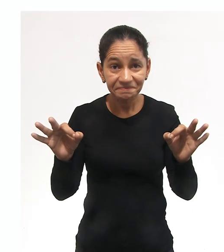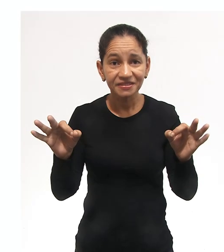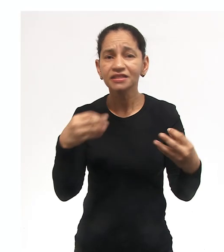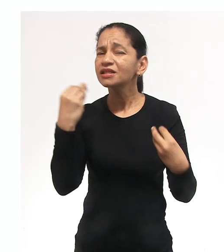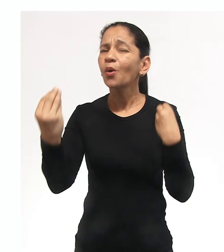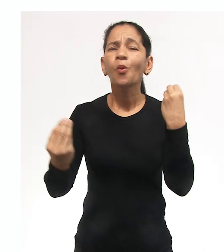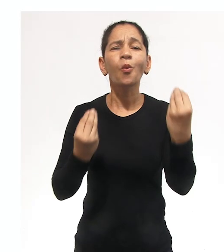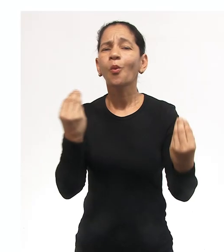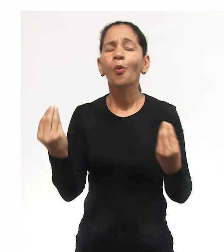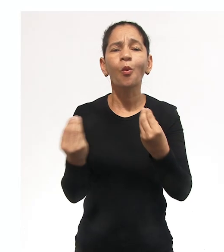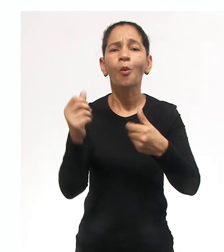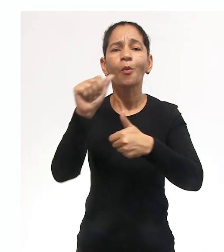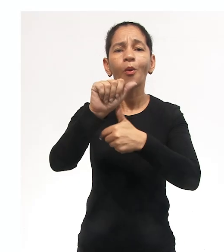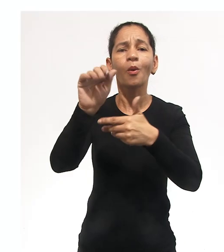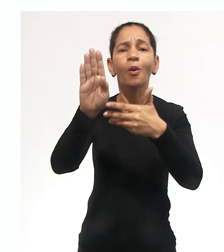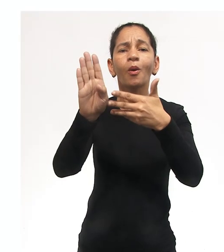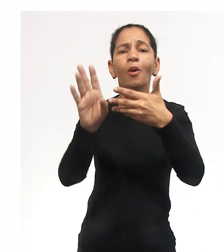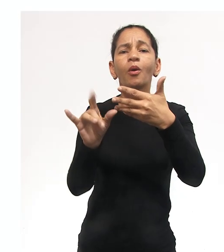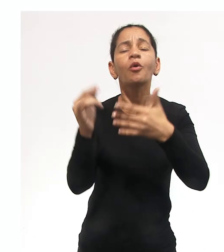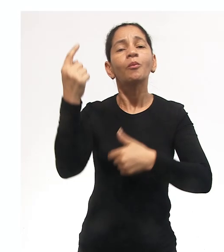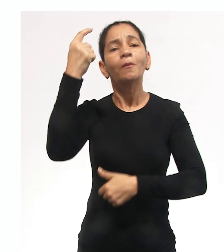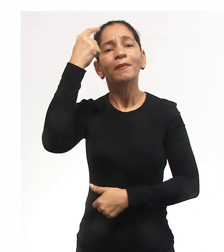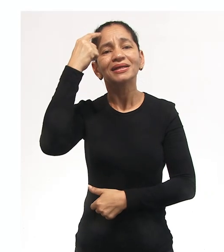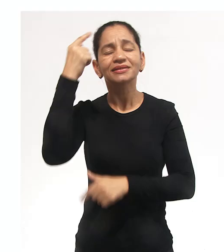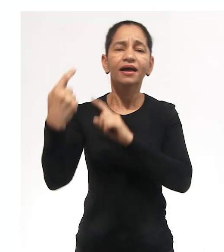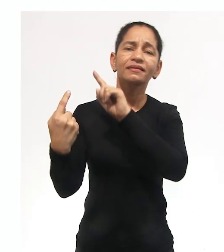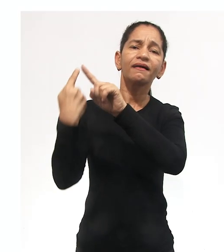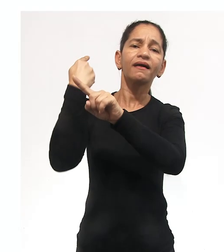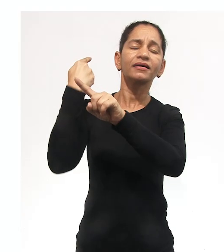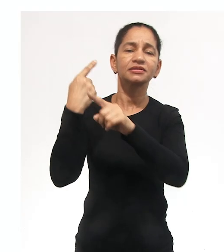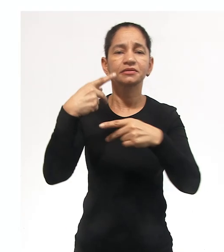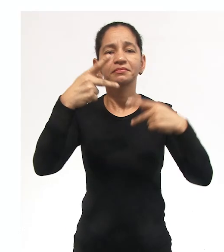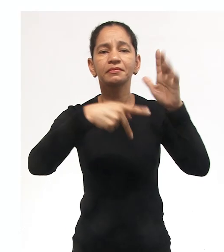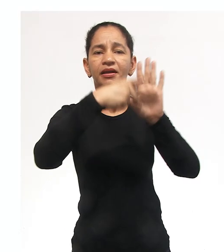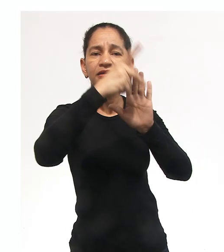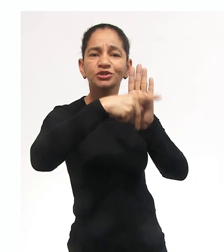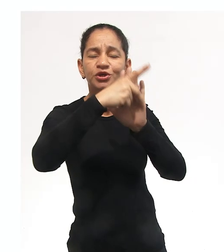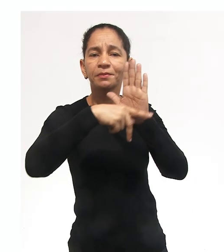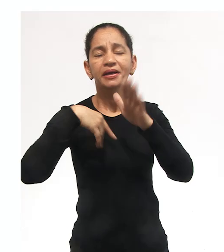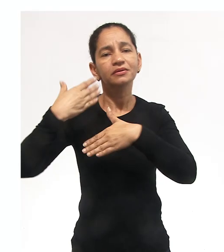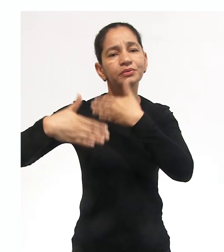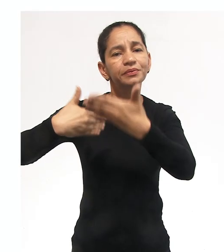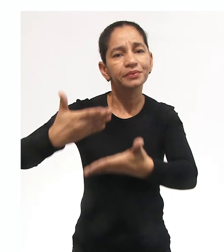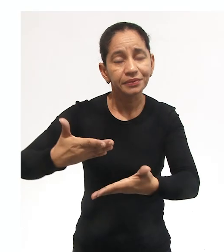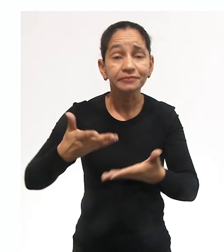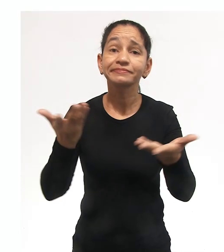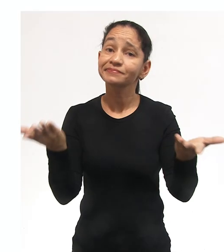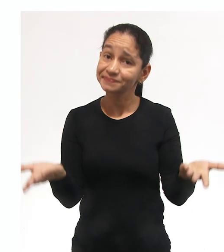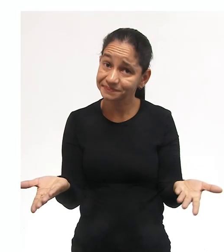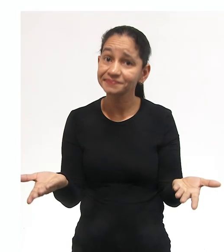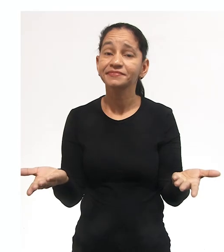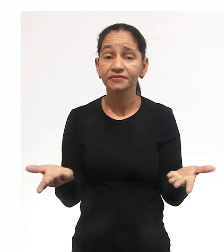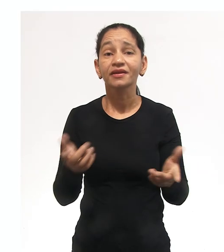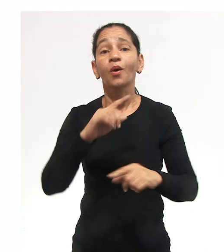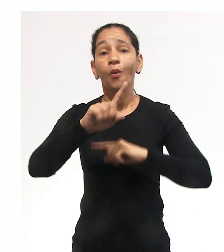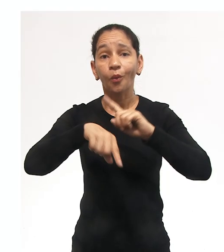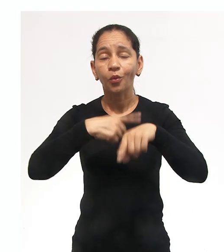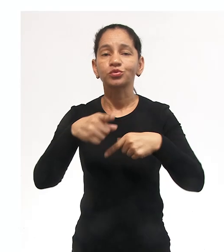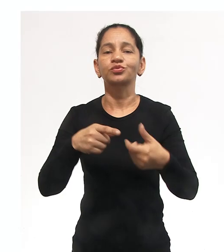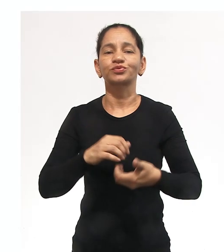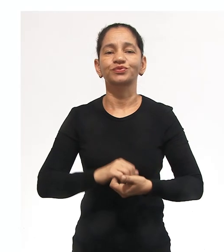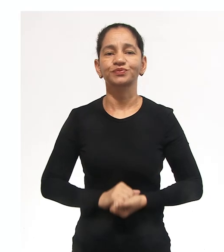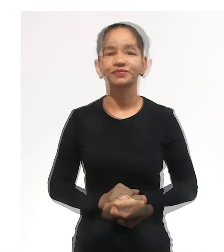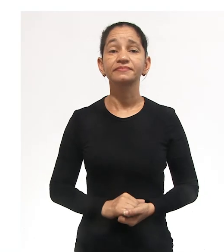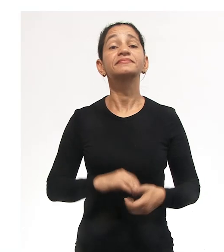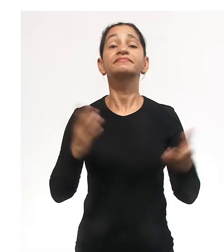um exemplo de como essa alfabetização foi processada, foi desenvolvida no decorrer